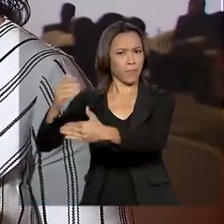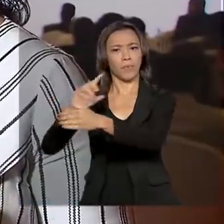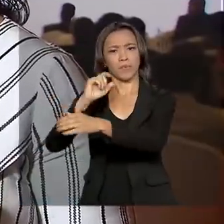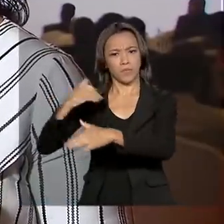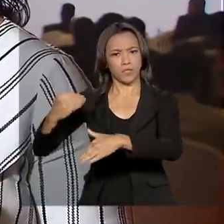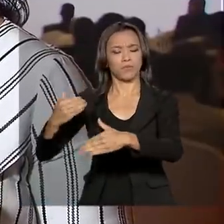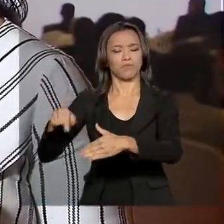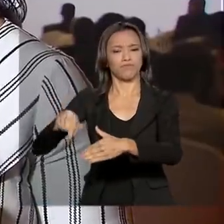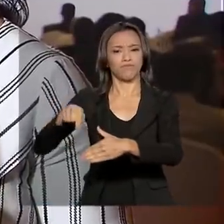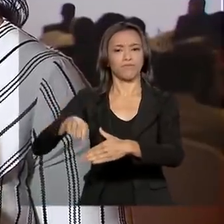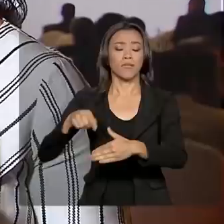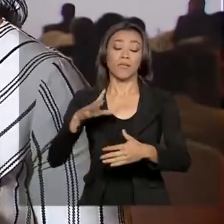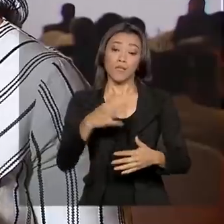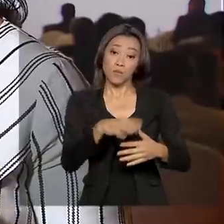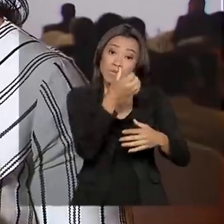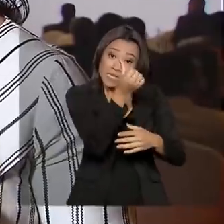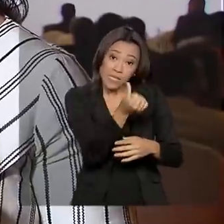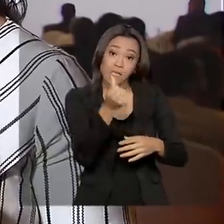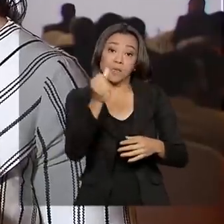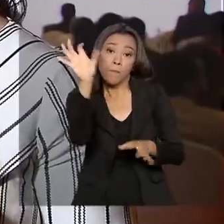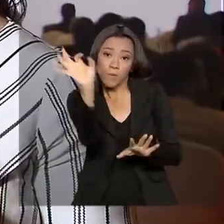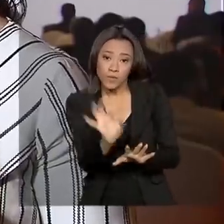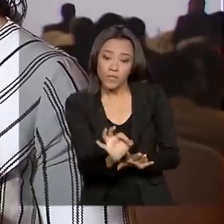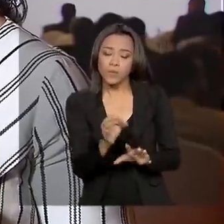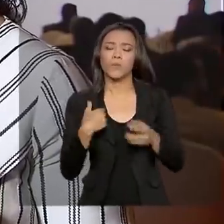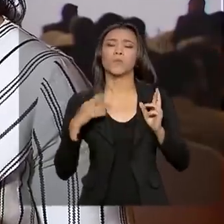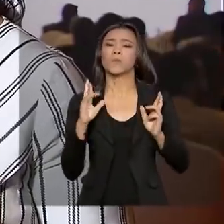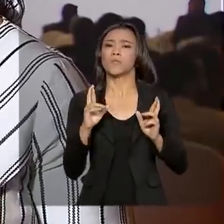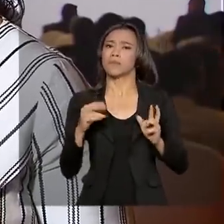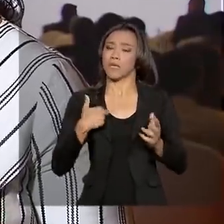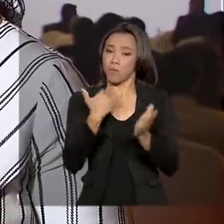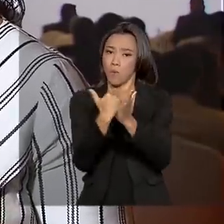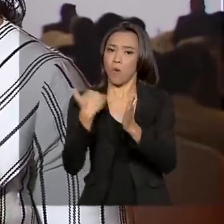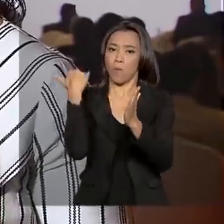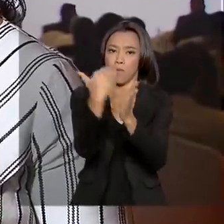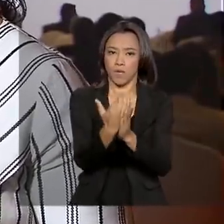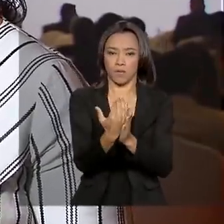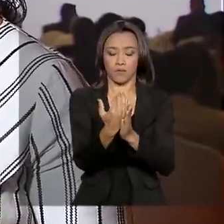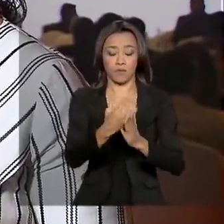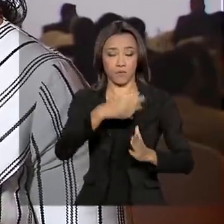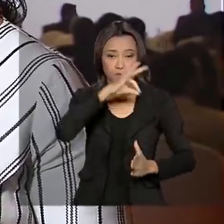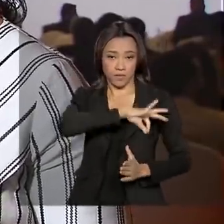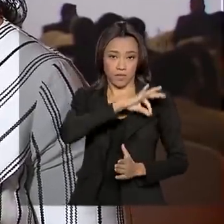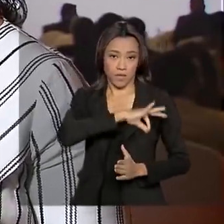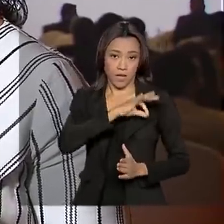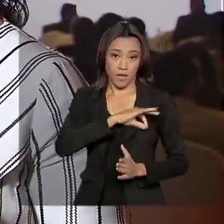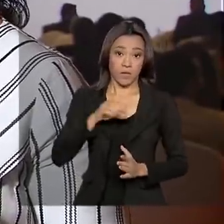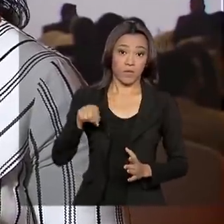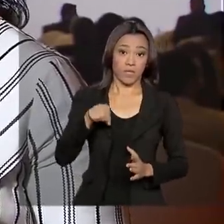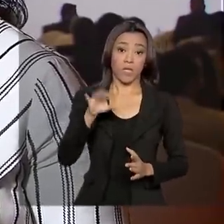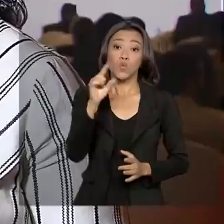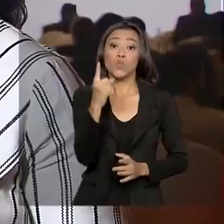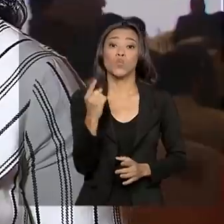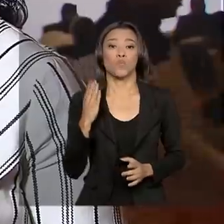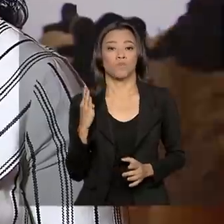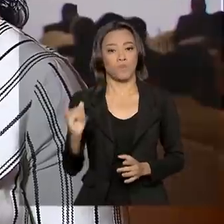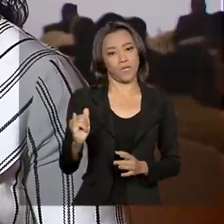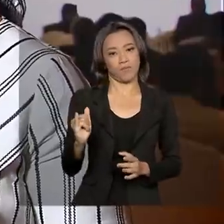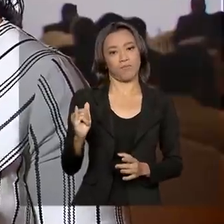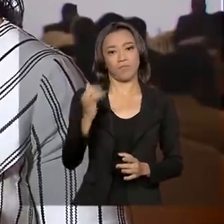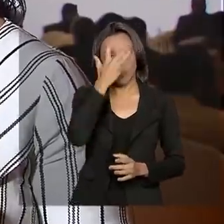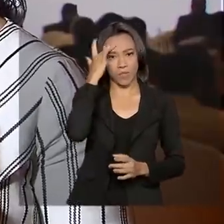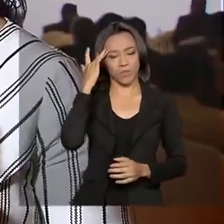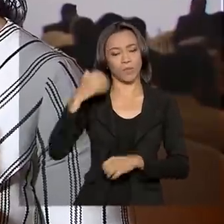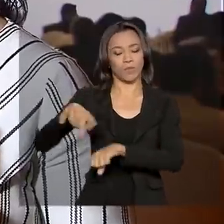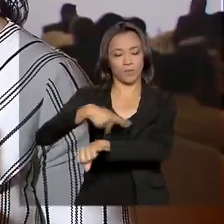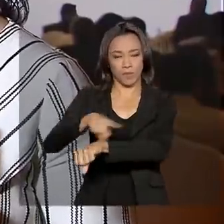do mundo, na casa dos 6%. A expectativa é de um aumento na renda da classe média de um país que tem mais de 1 bilhão de pessoas.